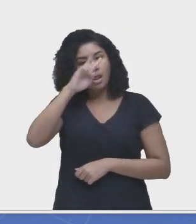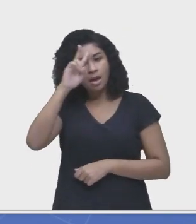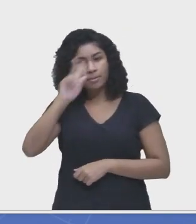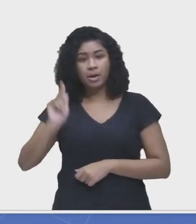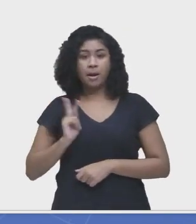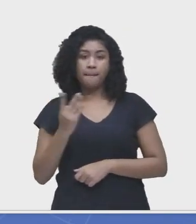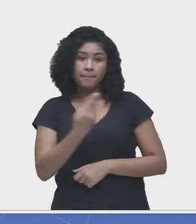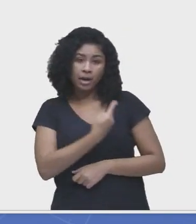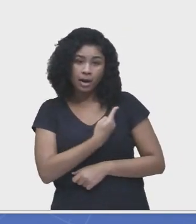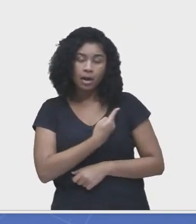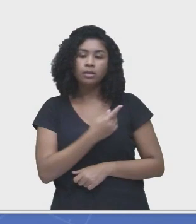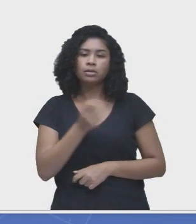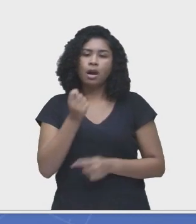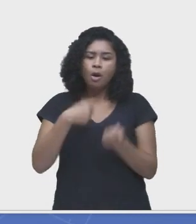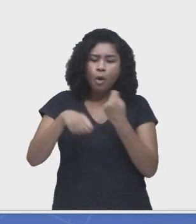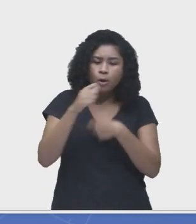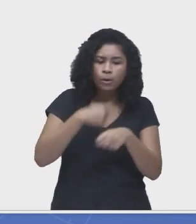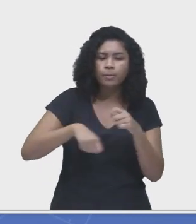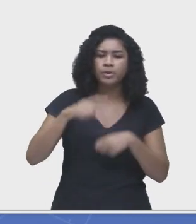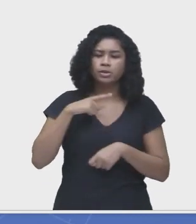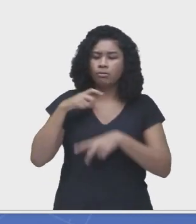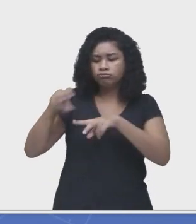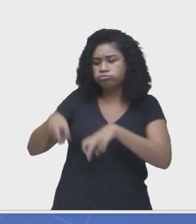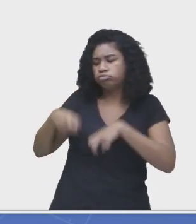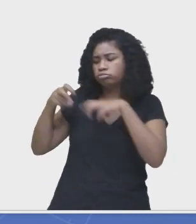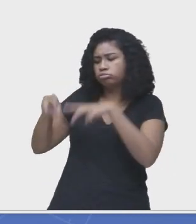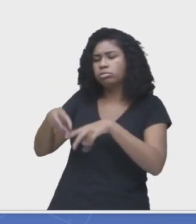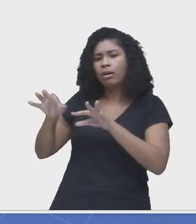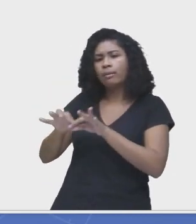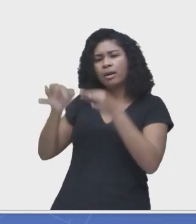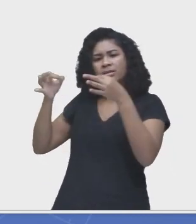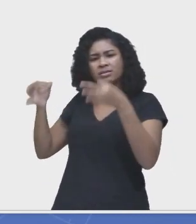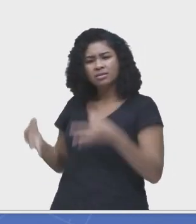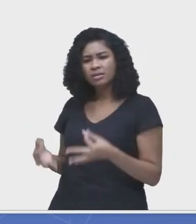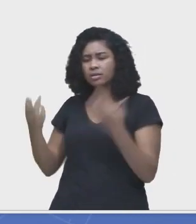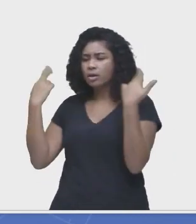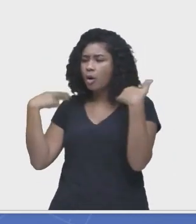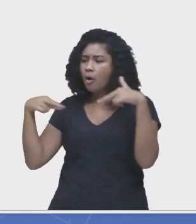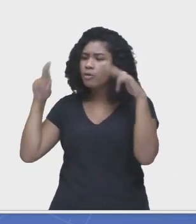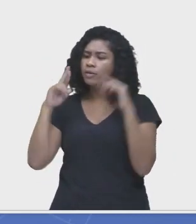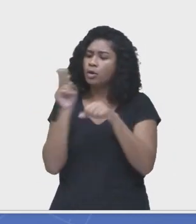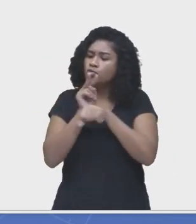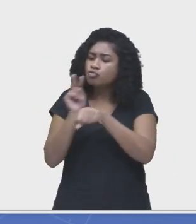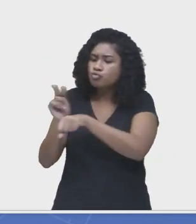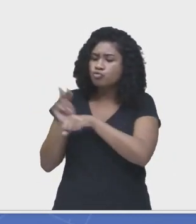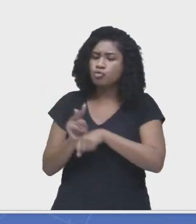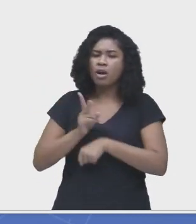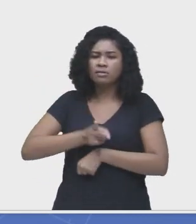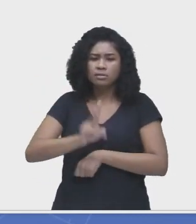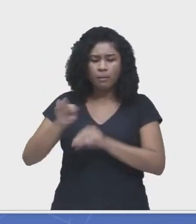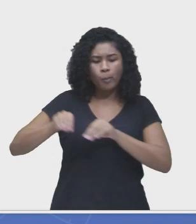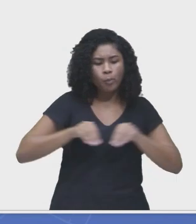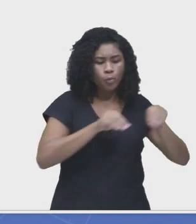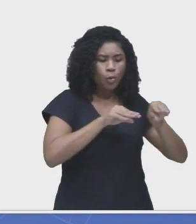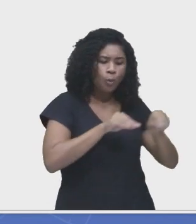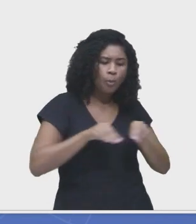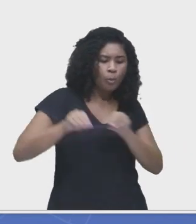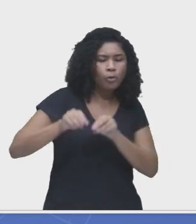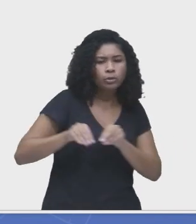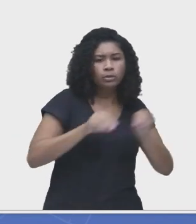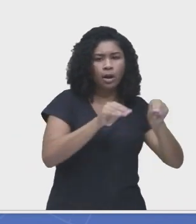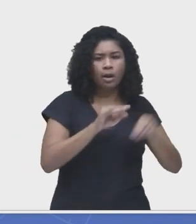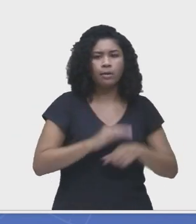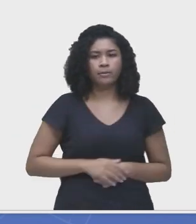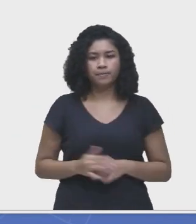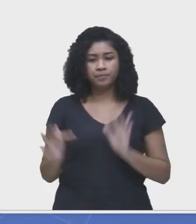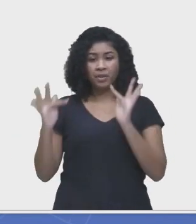da economia, tinha uma vida mais voltada para a agricultura, para as suas ovelhas, eram nômades, fenícios, voltando a sua